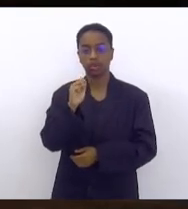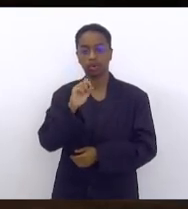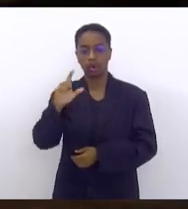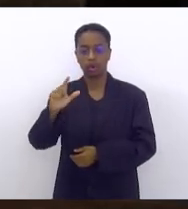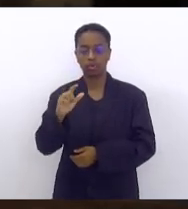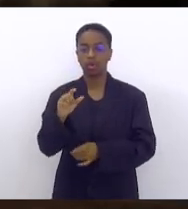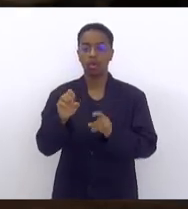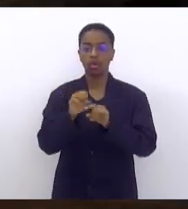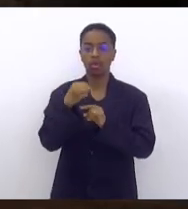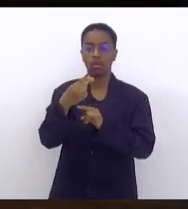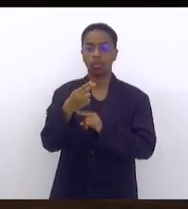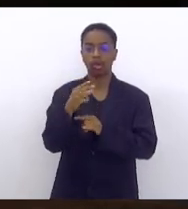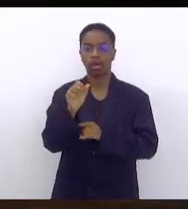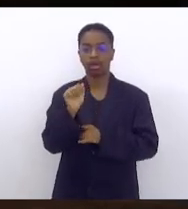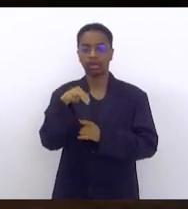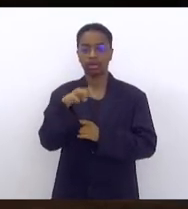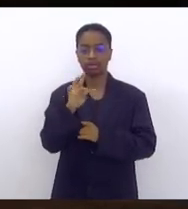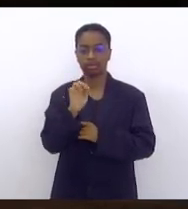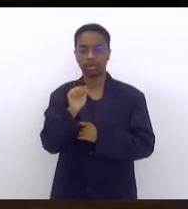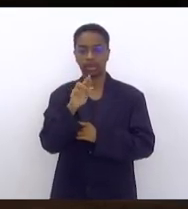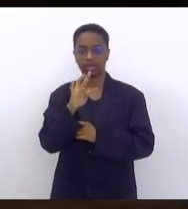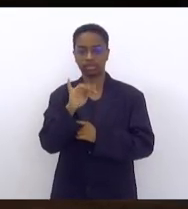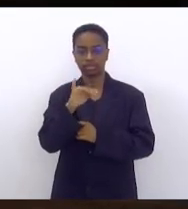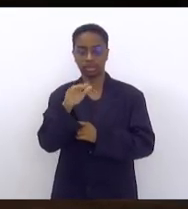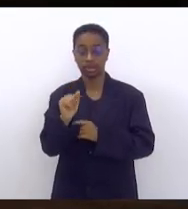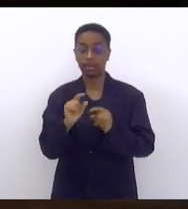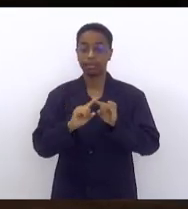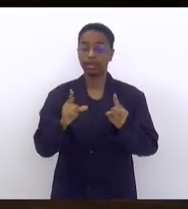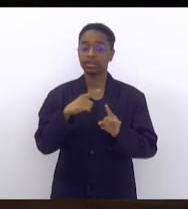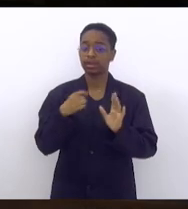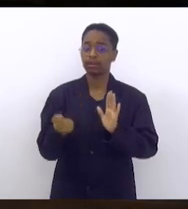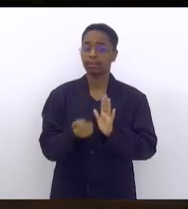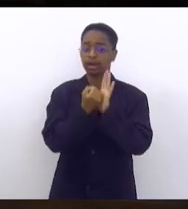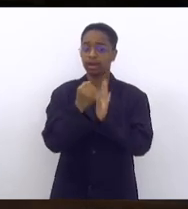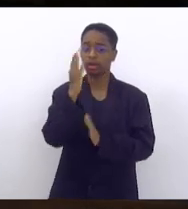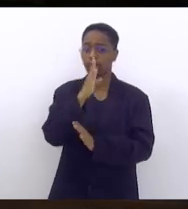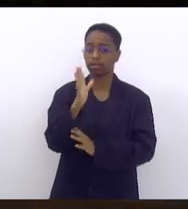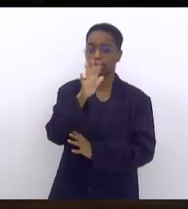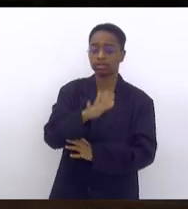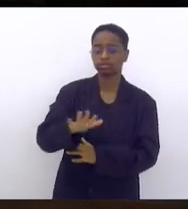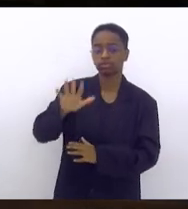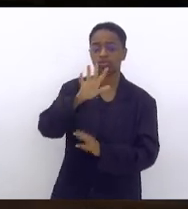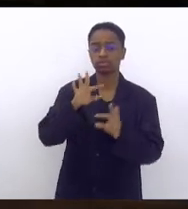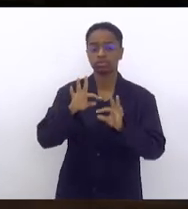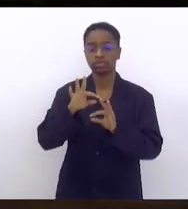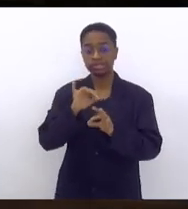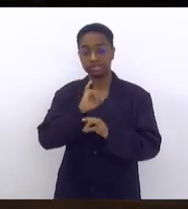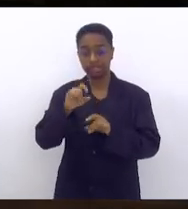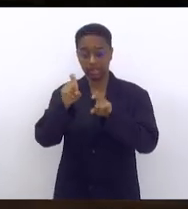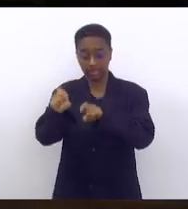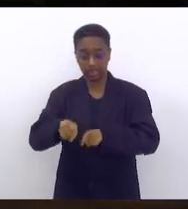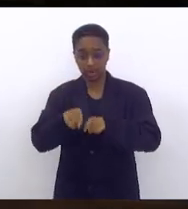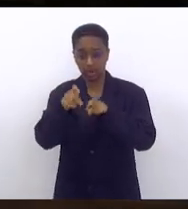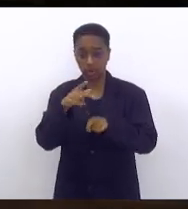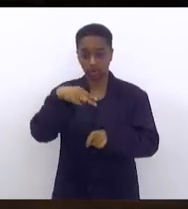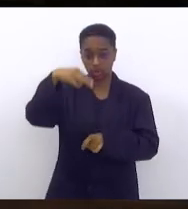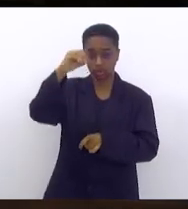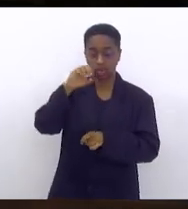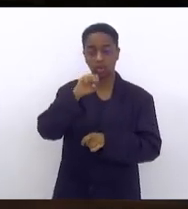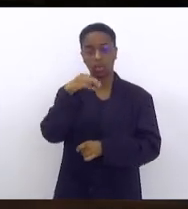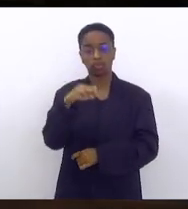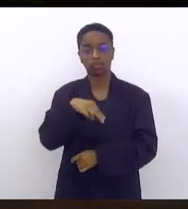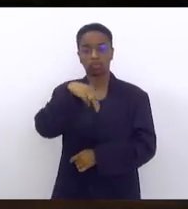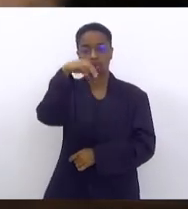Antártica? E a gente abre mão de uma marca que no Brasil inteiro, quanto mais interior, Quanto mais Nordeste, quanto mais Norte do